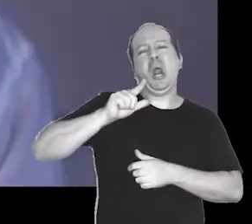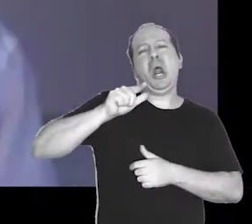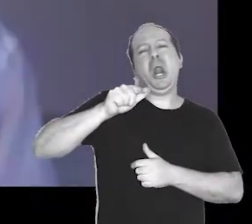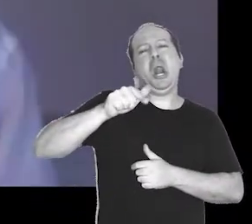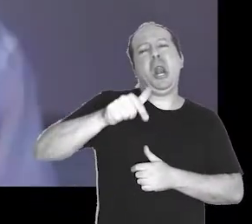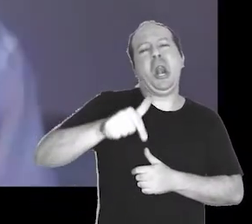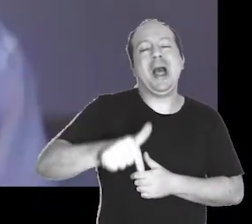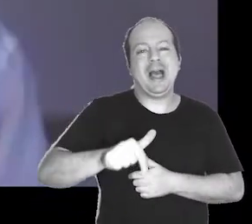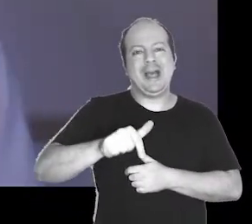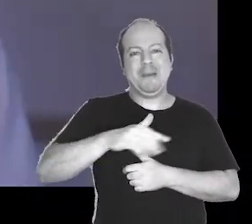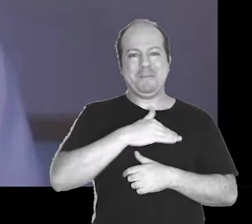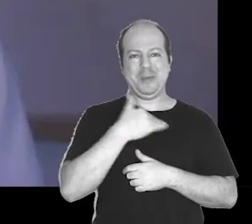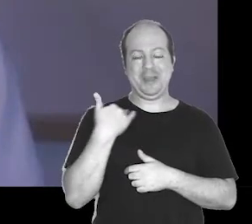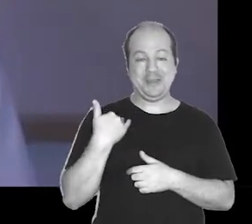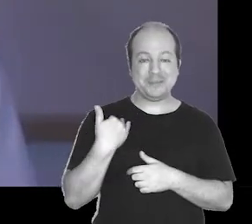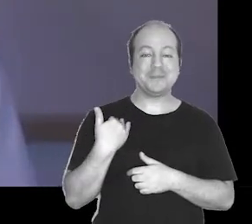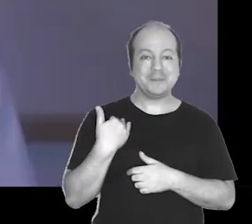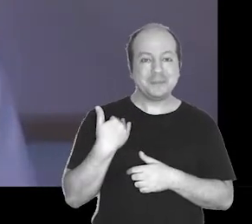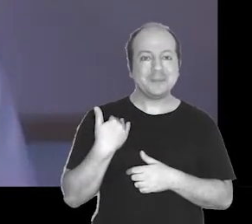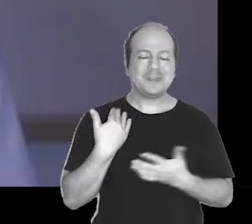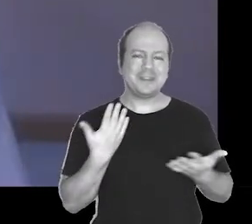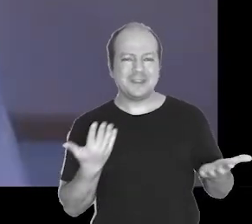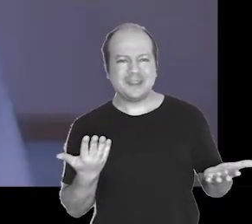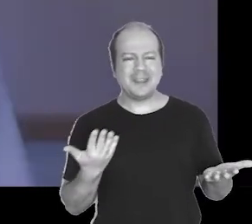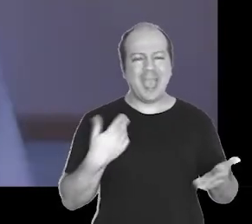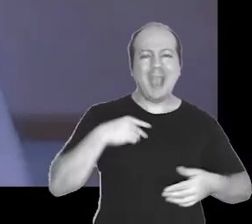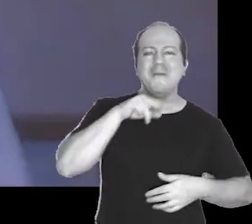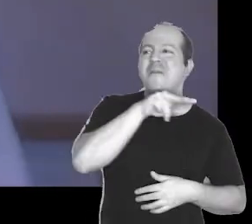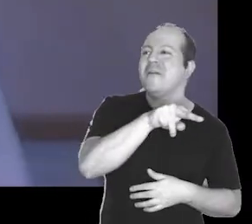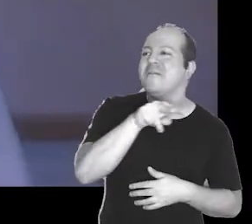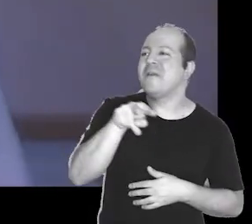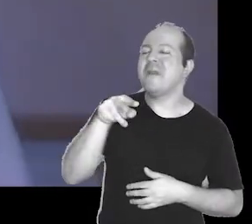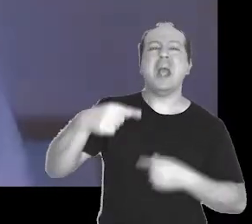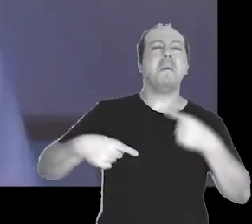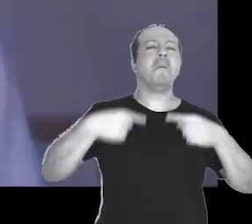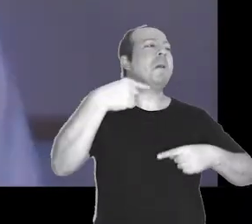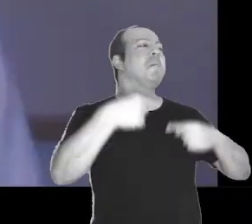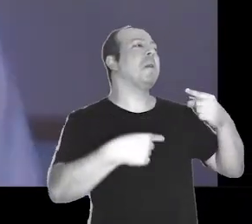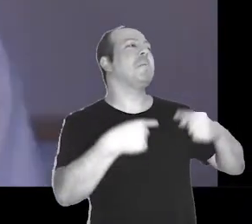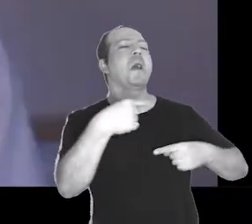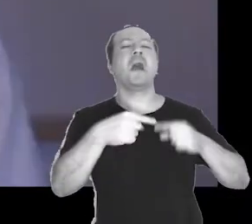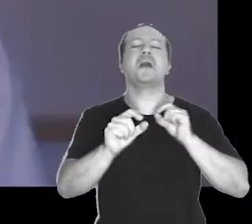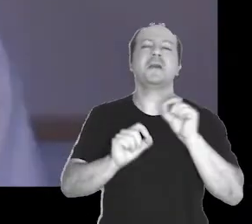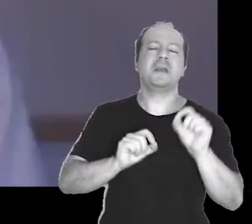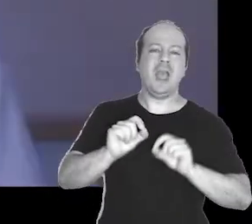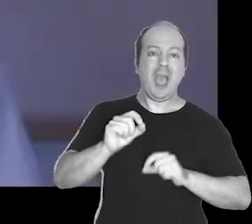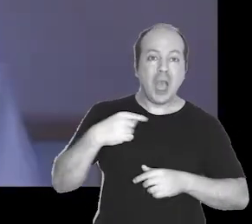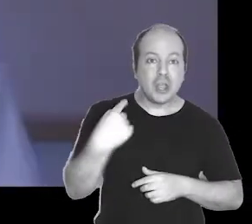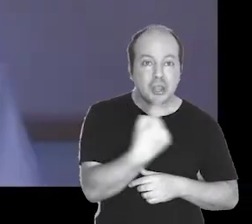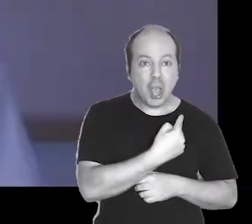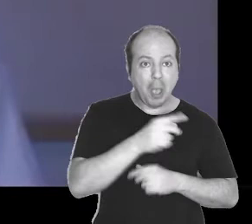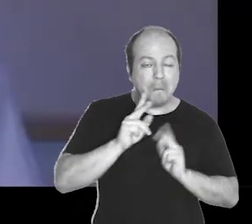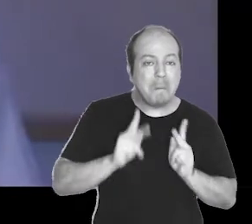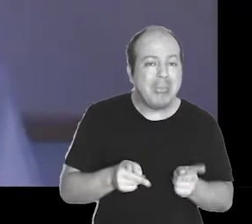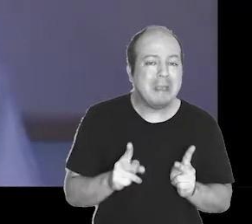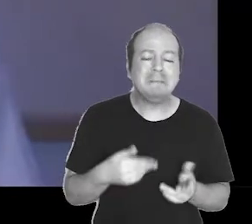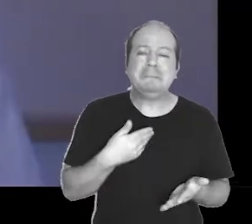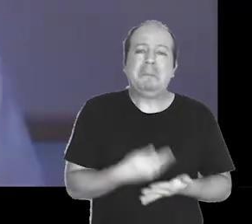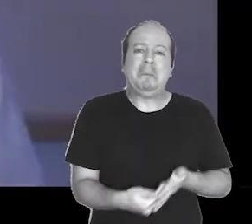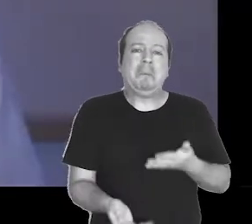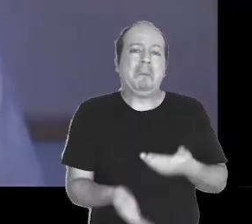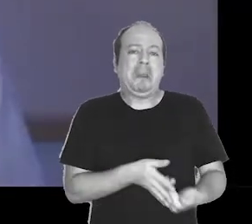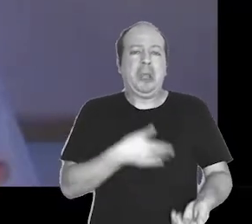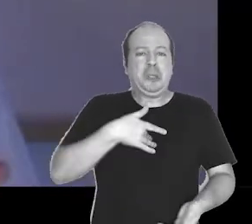morte. É tão curioso ver os outros discutindo o que dissemos quando nem nós mesmos sabíamos